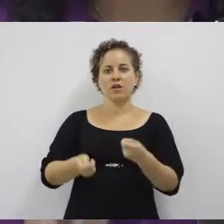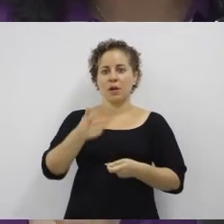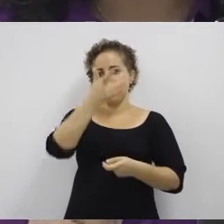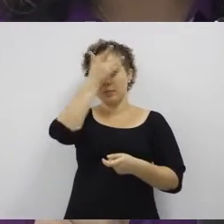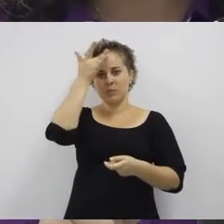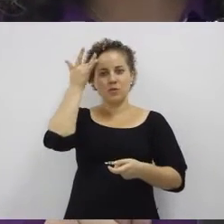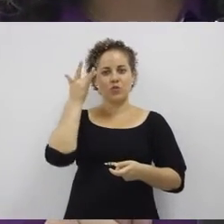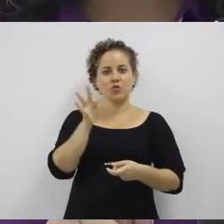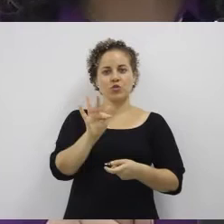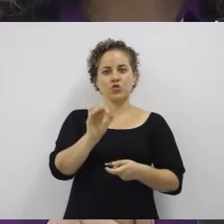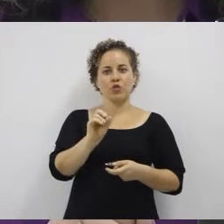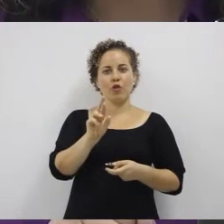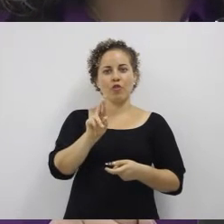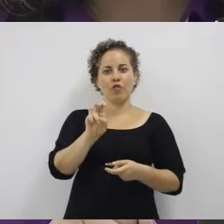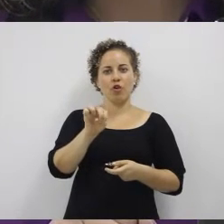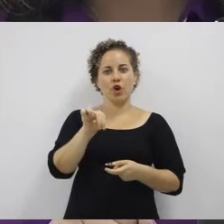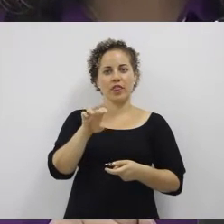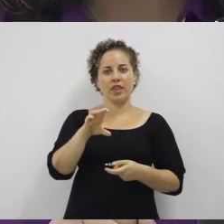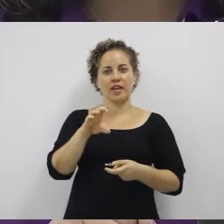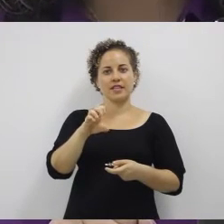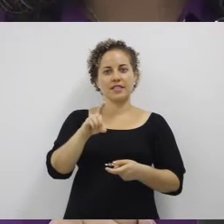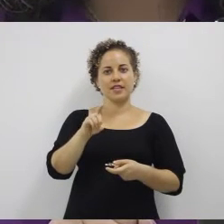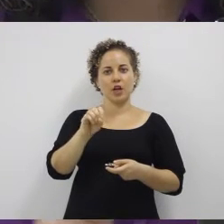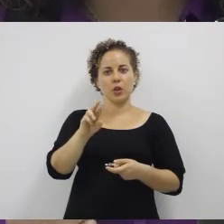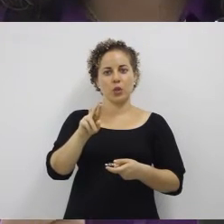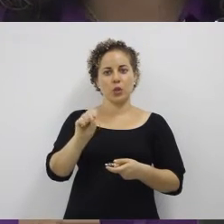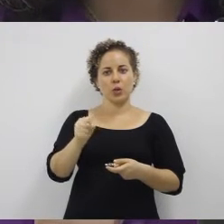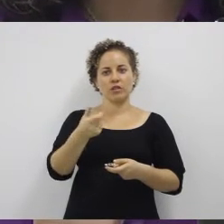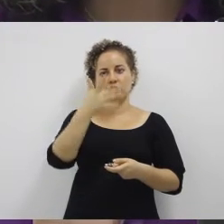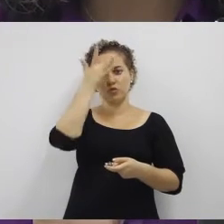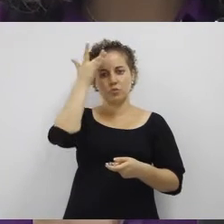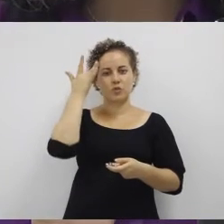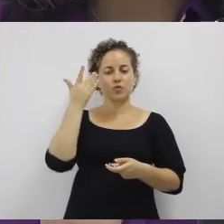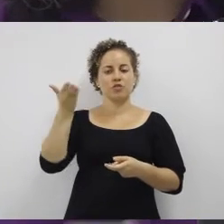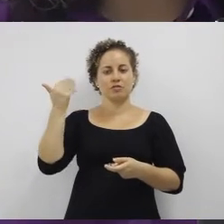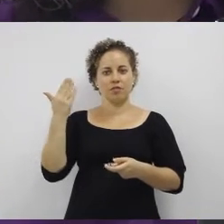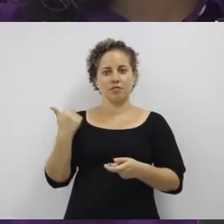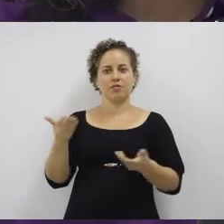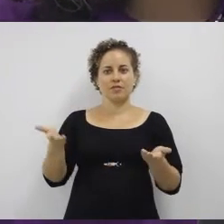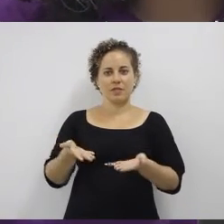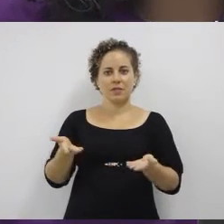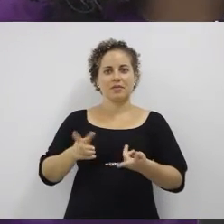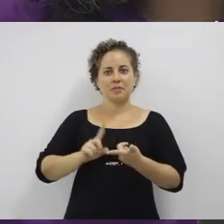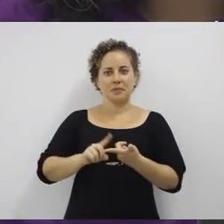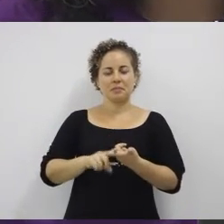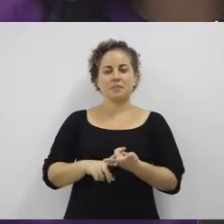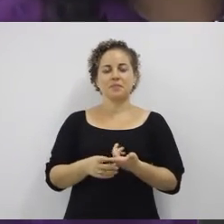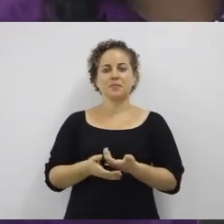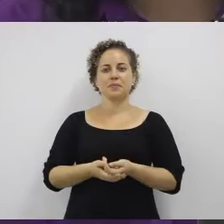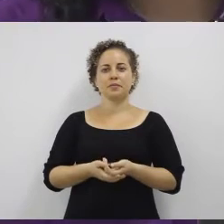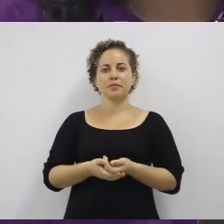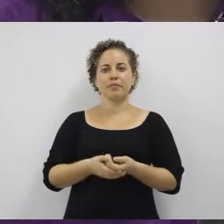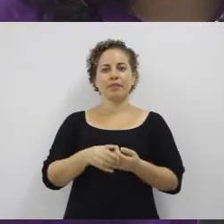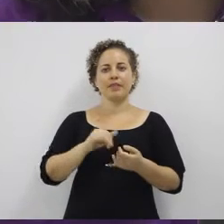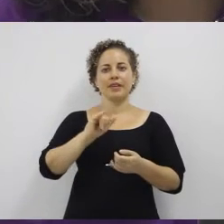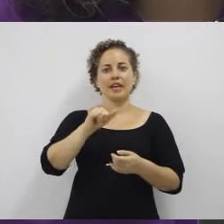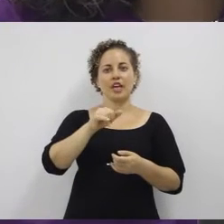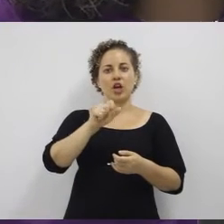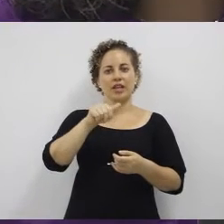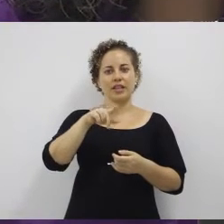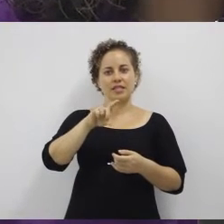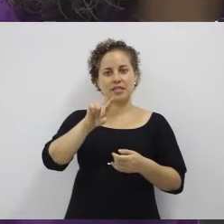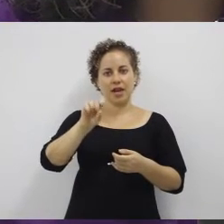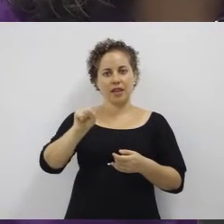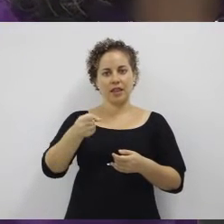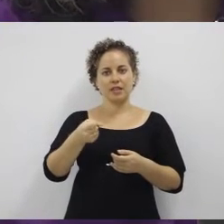e manter um relacionamento com os fornecedores atuais da companhia, ou da organização. Segundo Ballour e Radin Sanders,